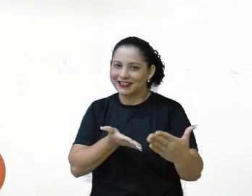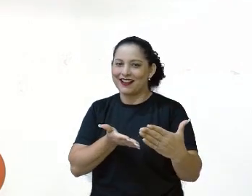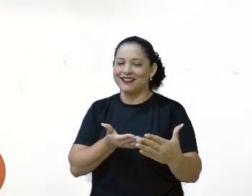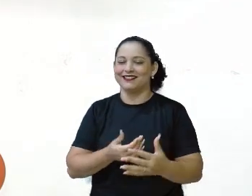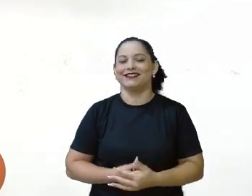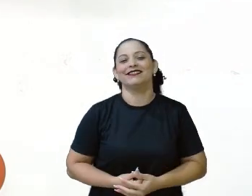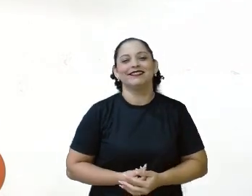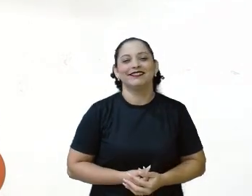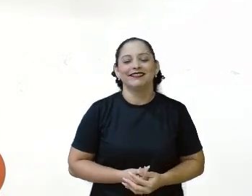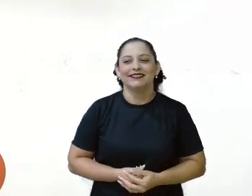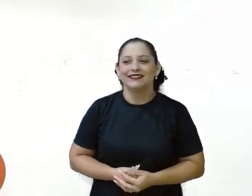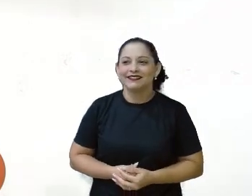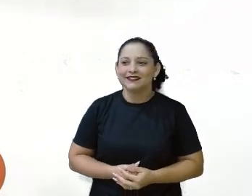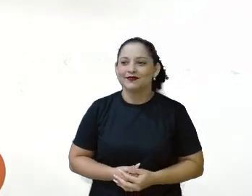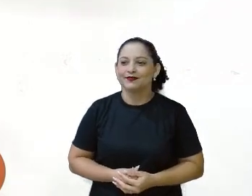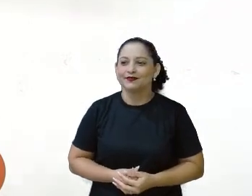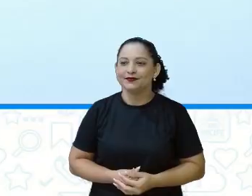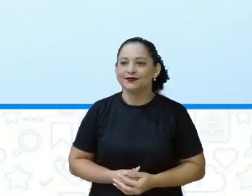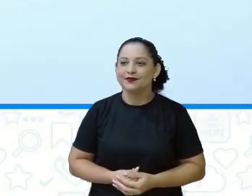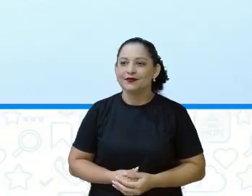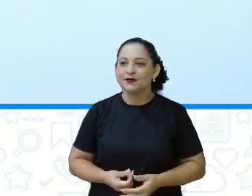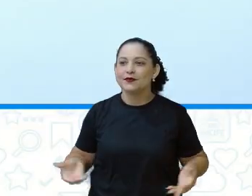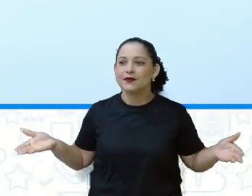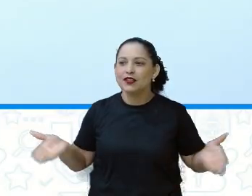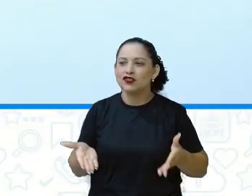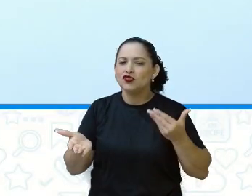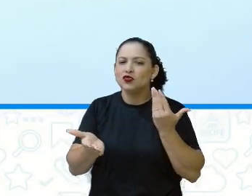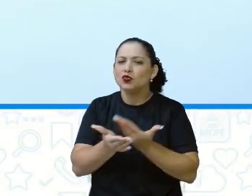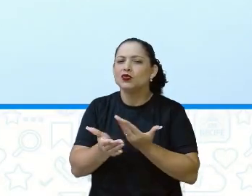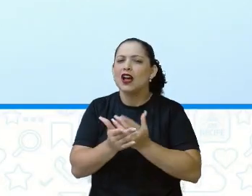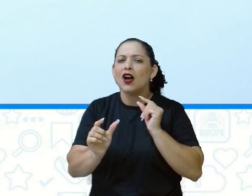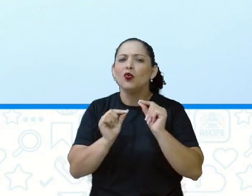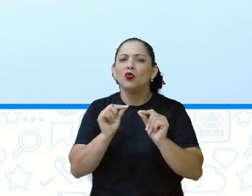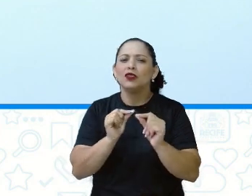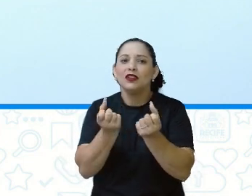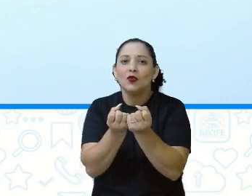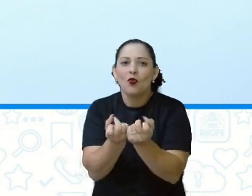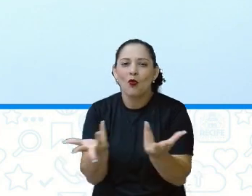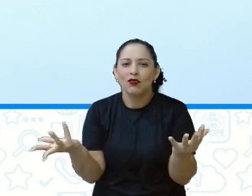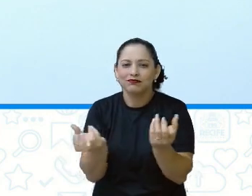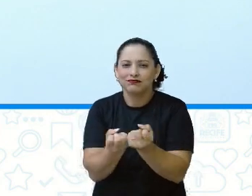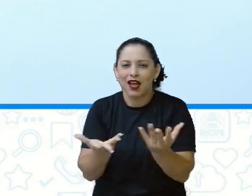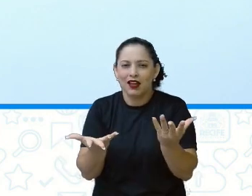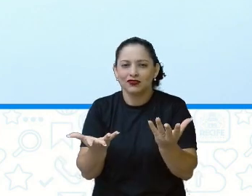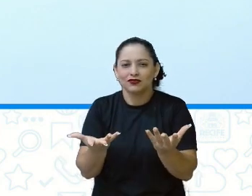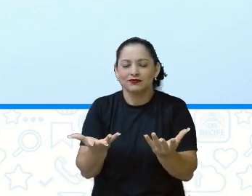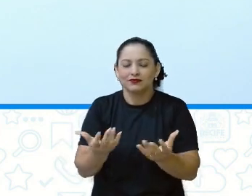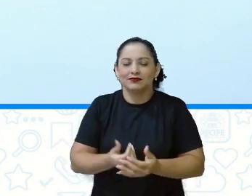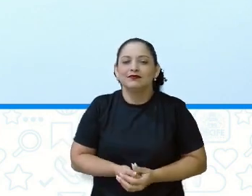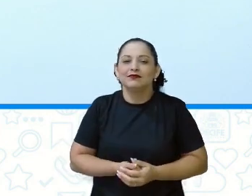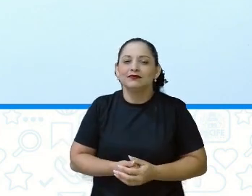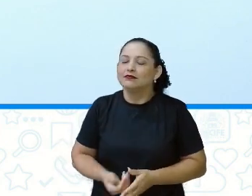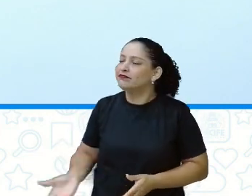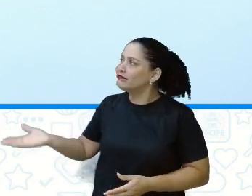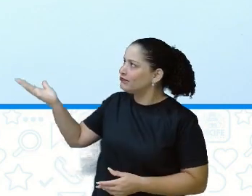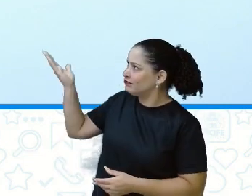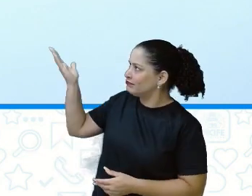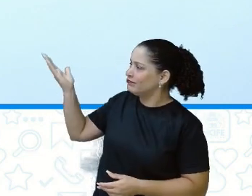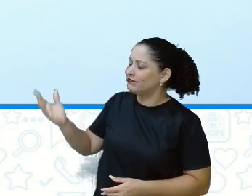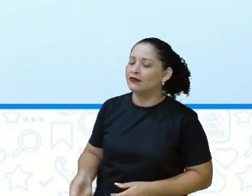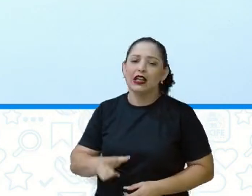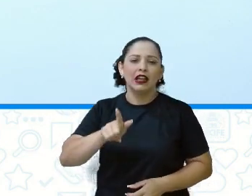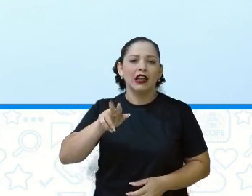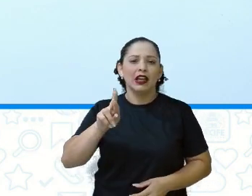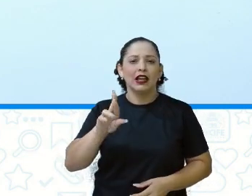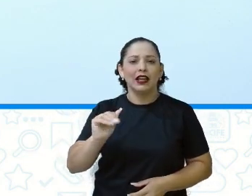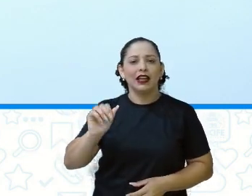aula. A gente vai conversar um pouco sobre medidas de capacidade. Quando a gente fala de grandezas,